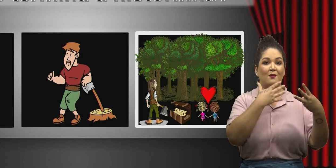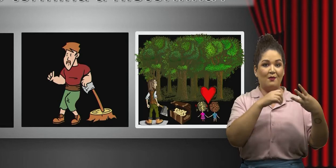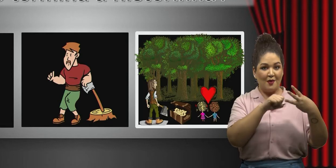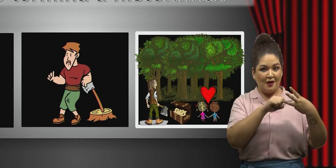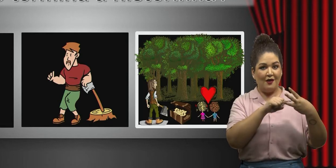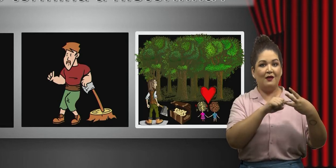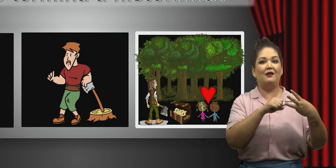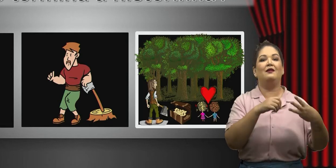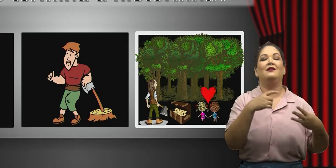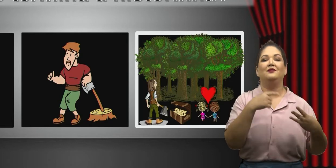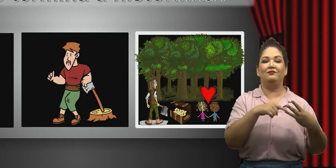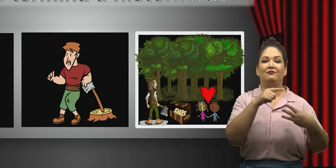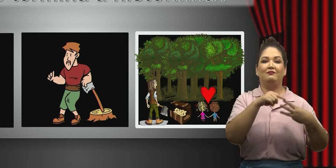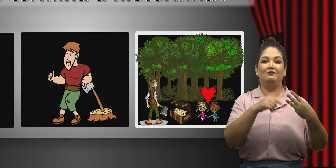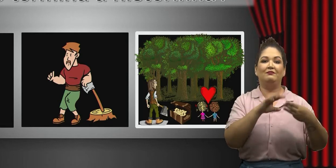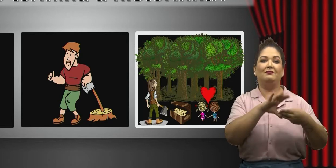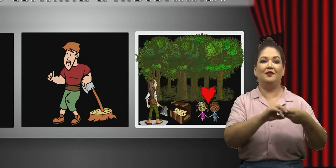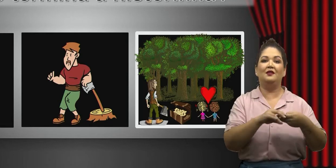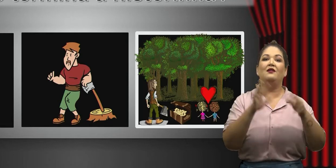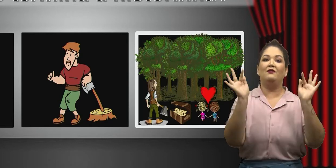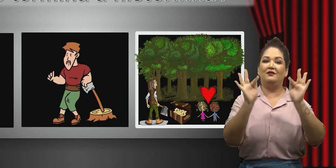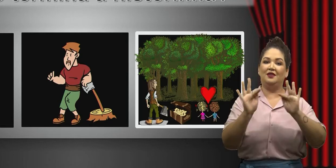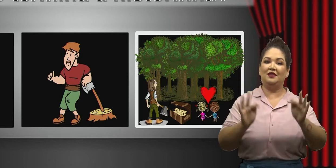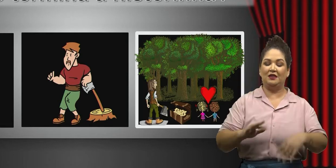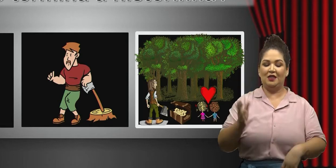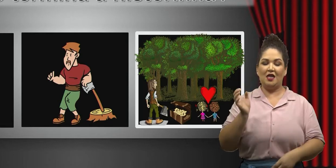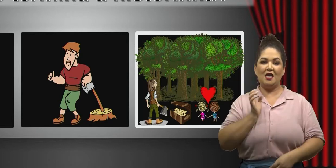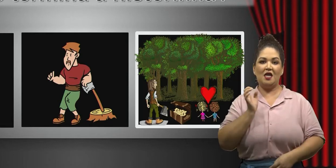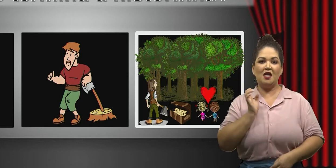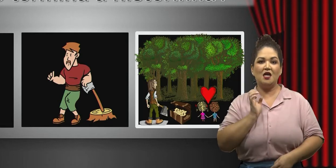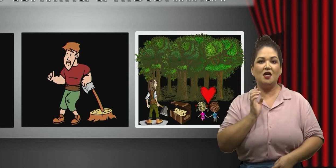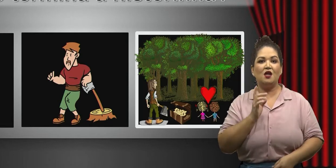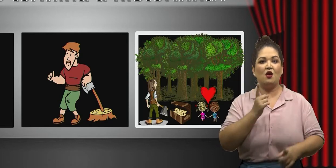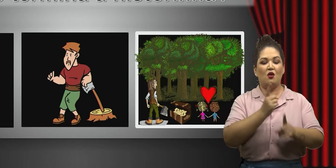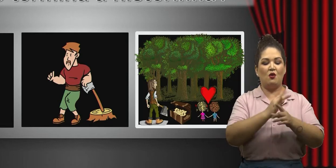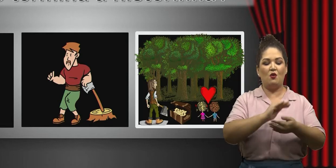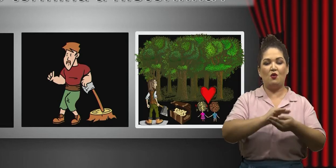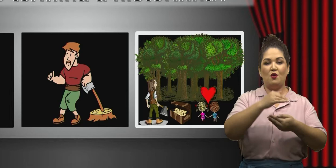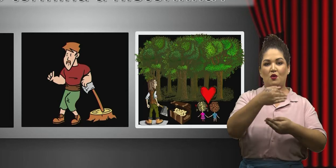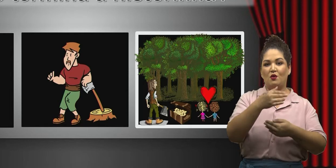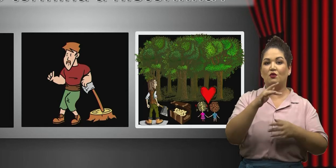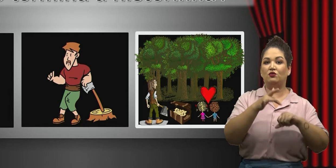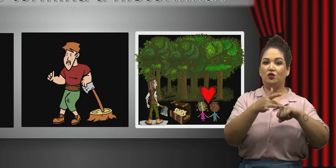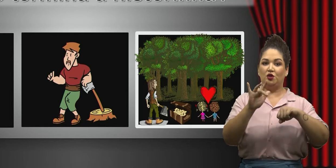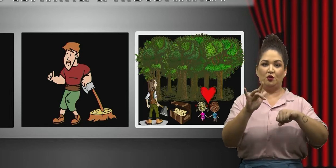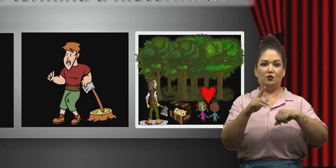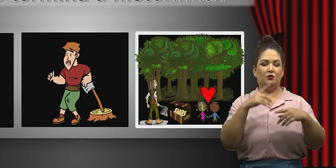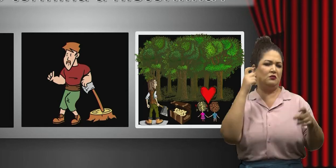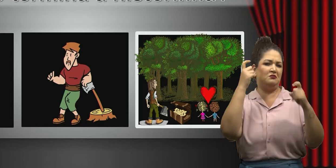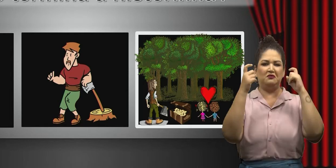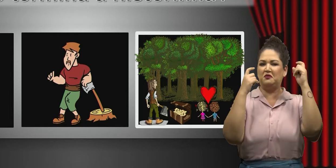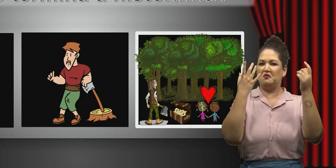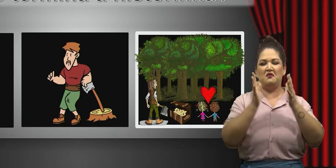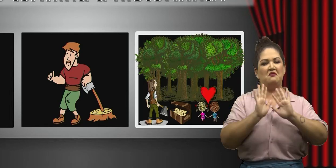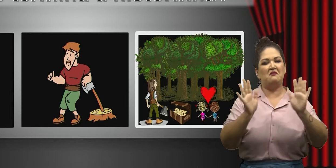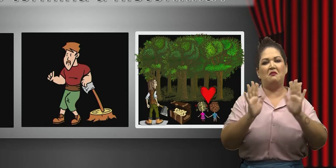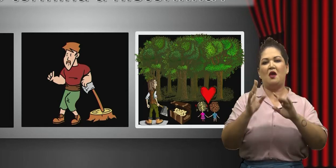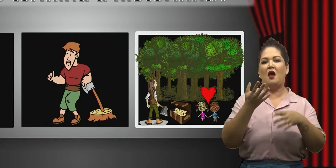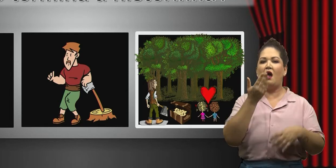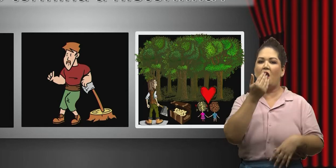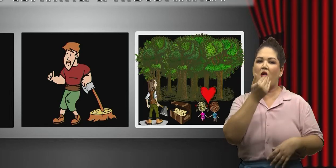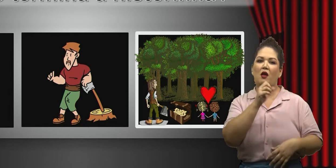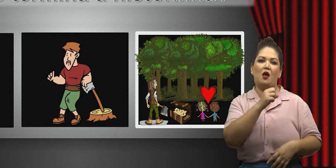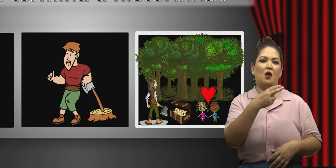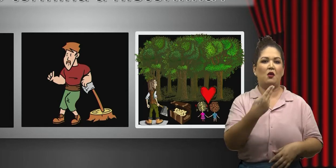o pai de João e Maria ficaram muito ricos e não precisaram mais se preocupar com